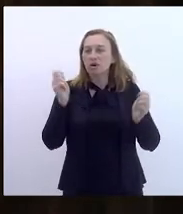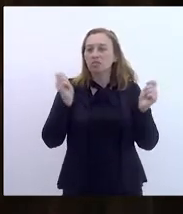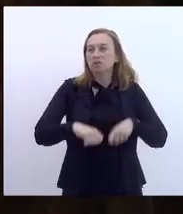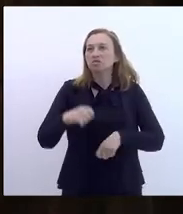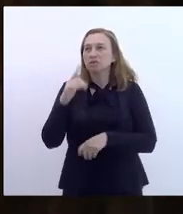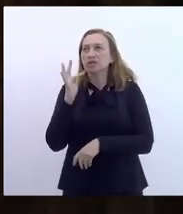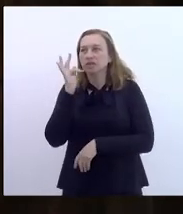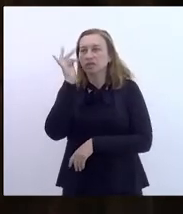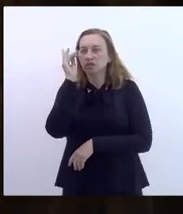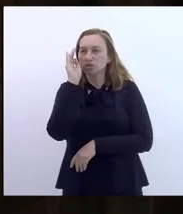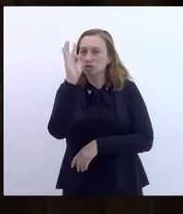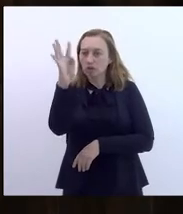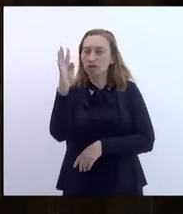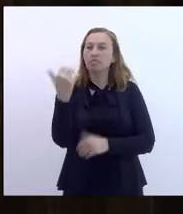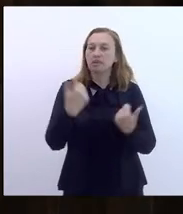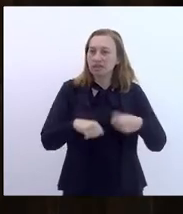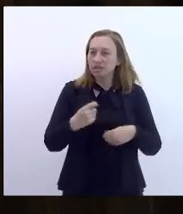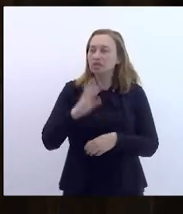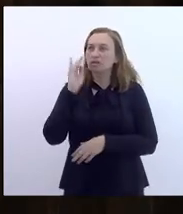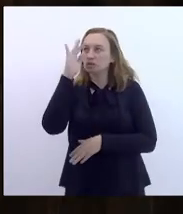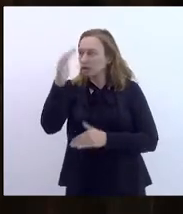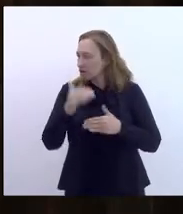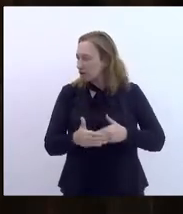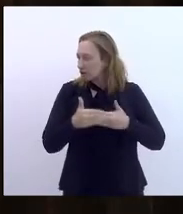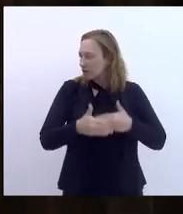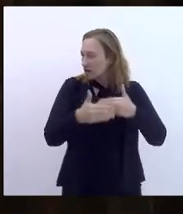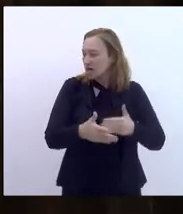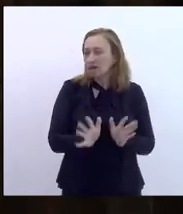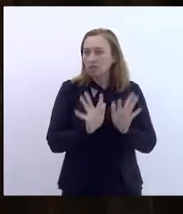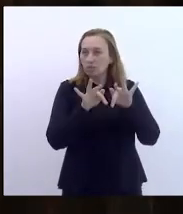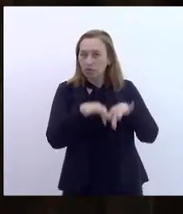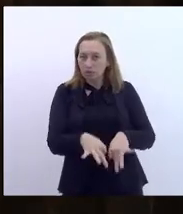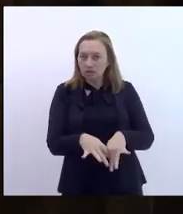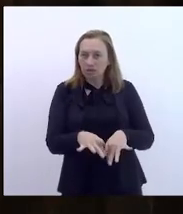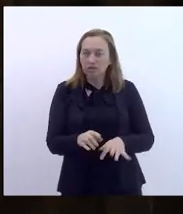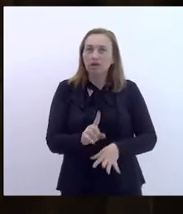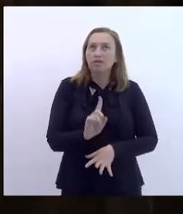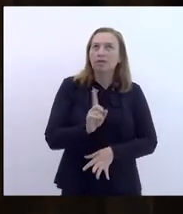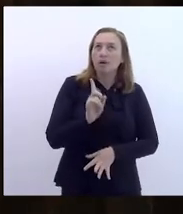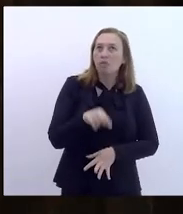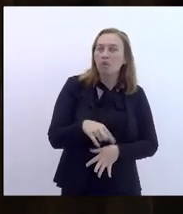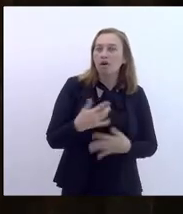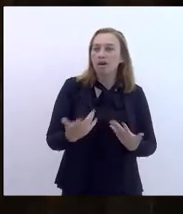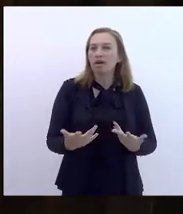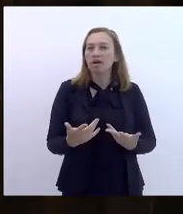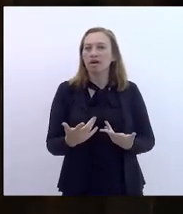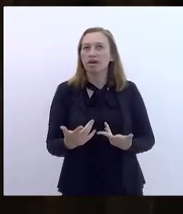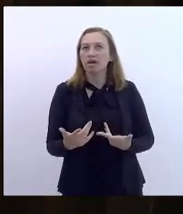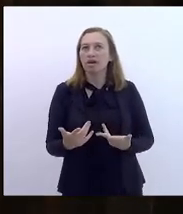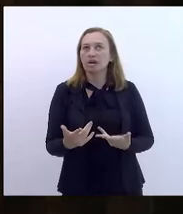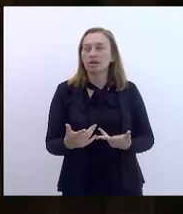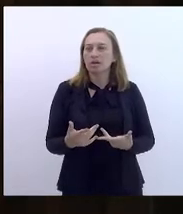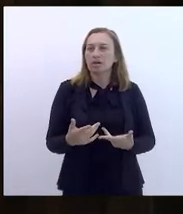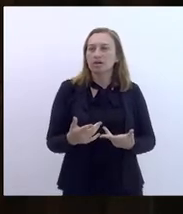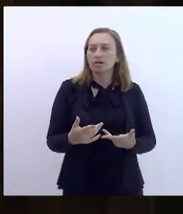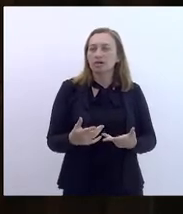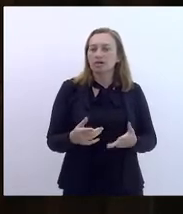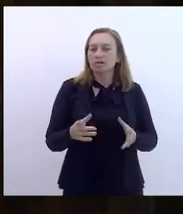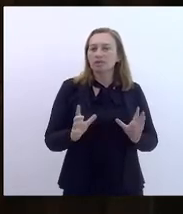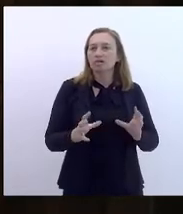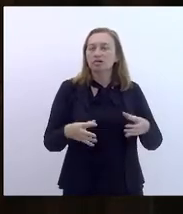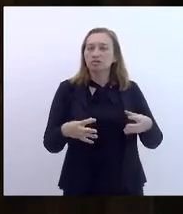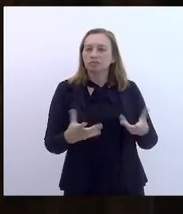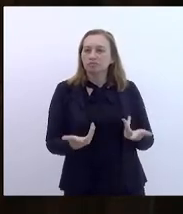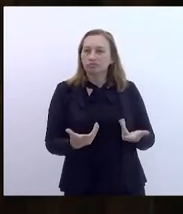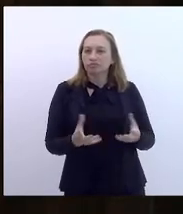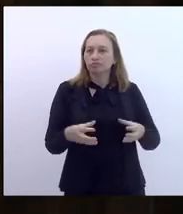a gente precisa de novo sonhar e avançar e por fim né não é talvez âmbito dessa comissão mas eu não queria deixar de